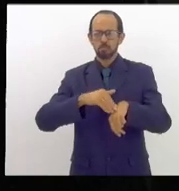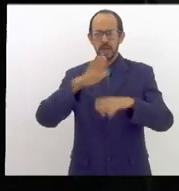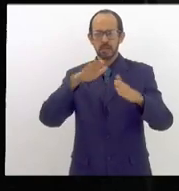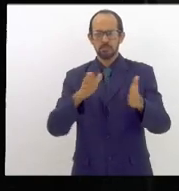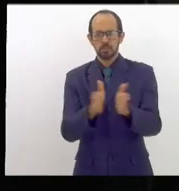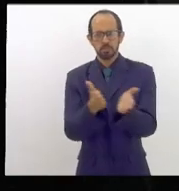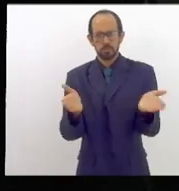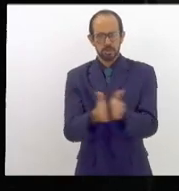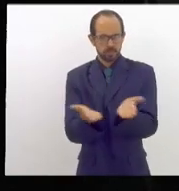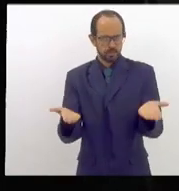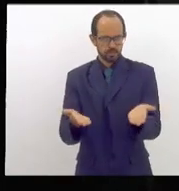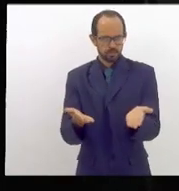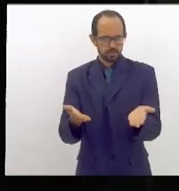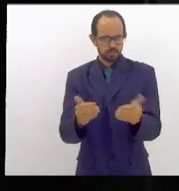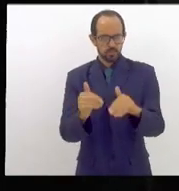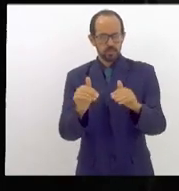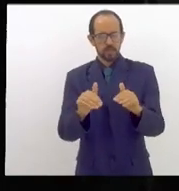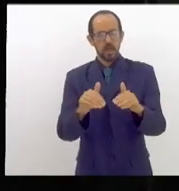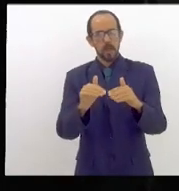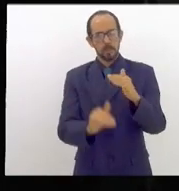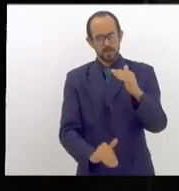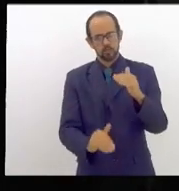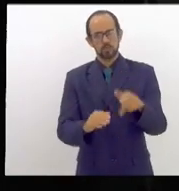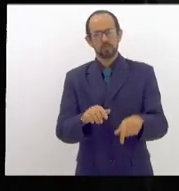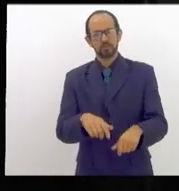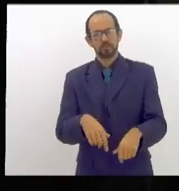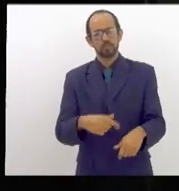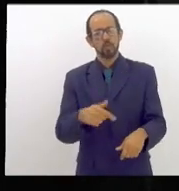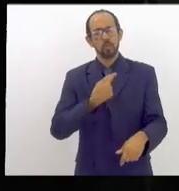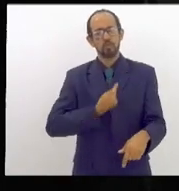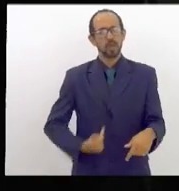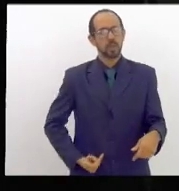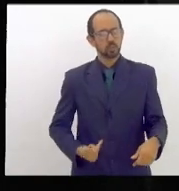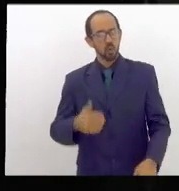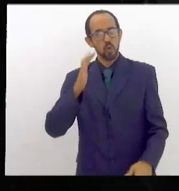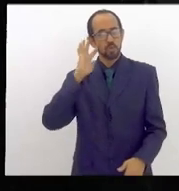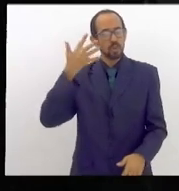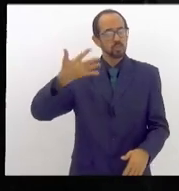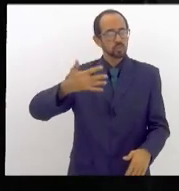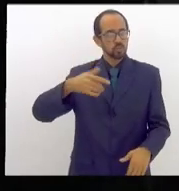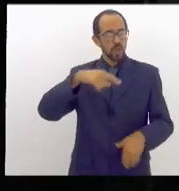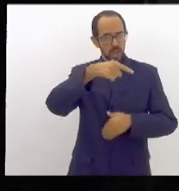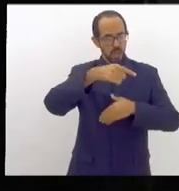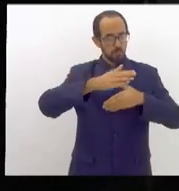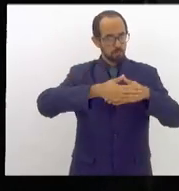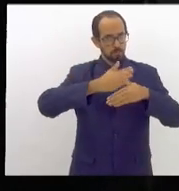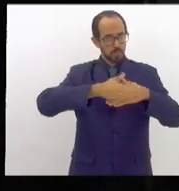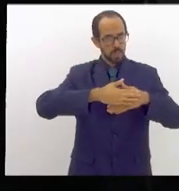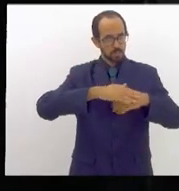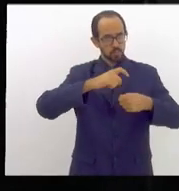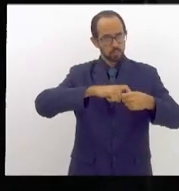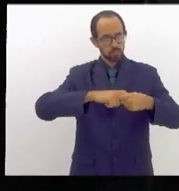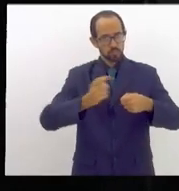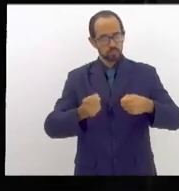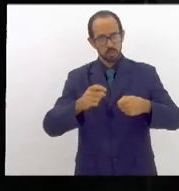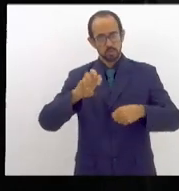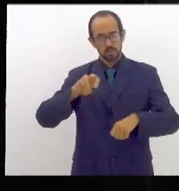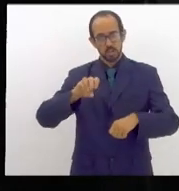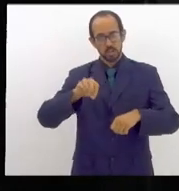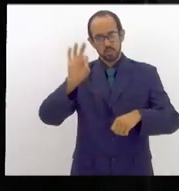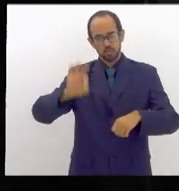e o governador do exercício 2021 decidiu desvincular 30% de recursos